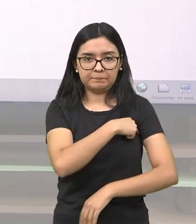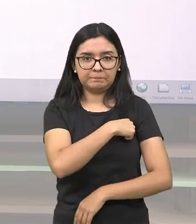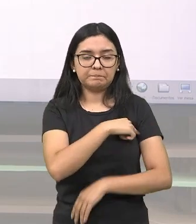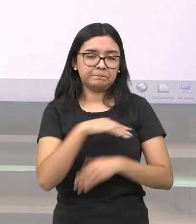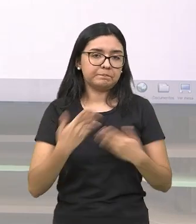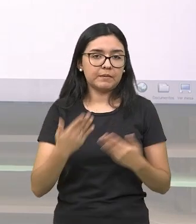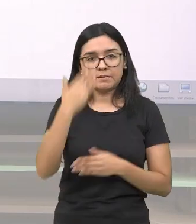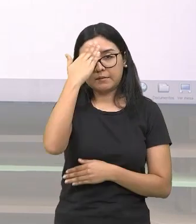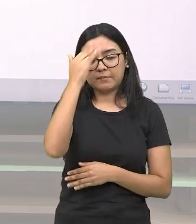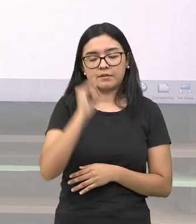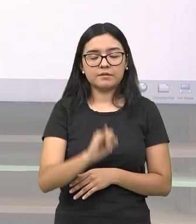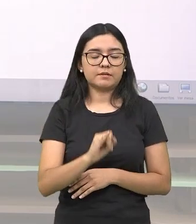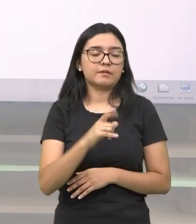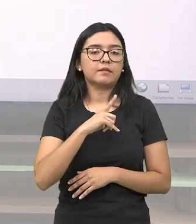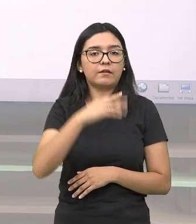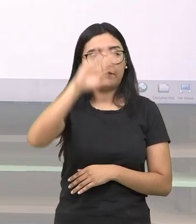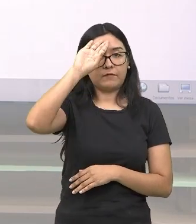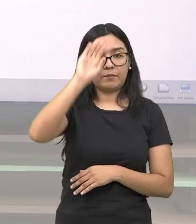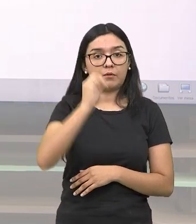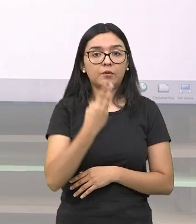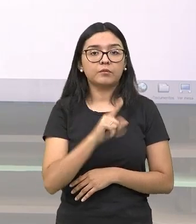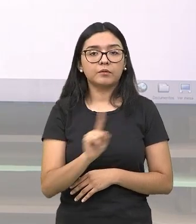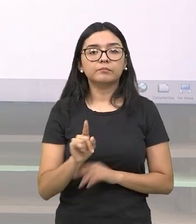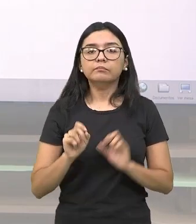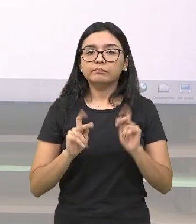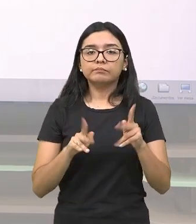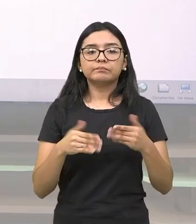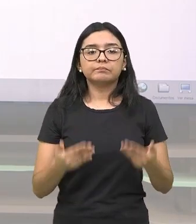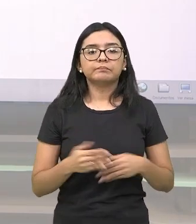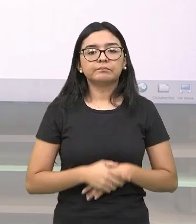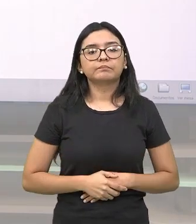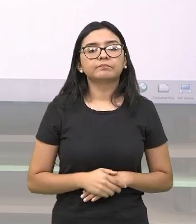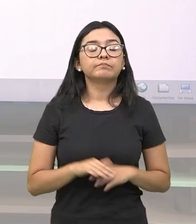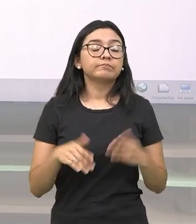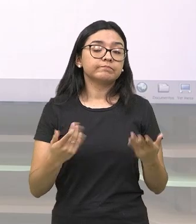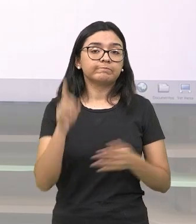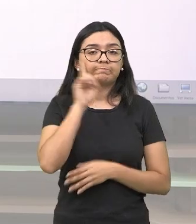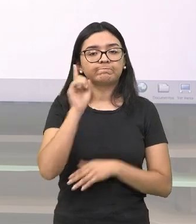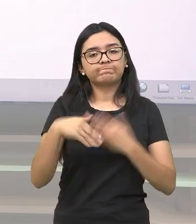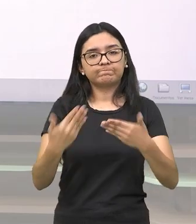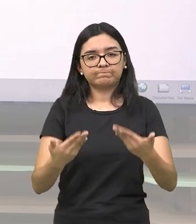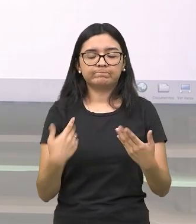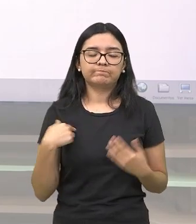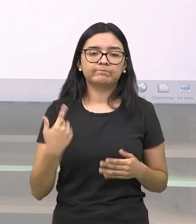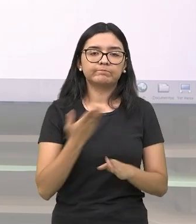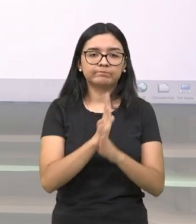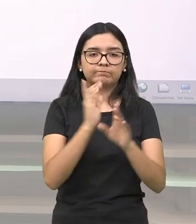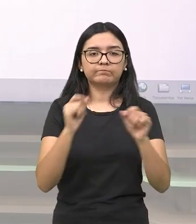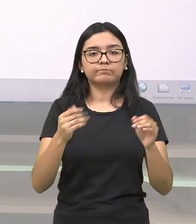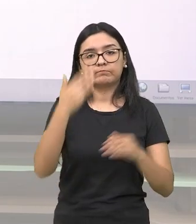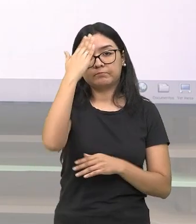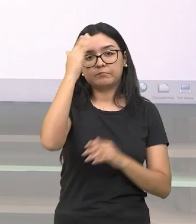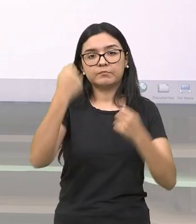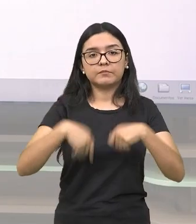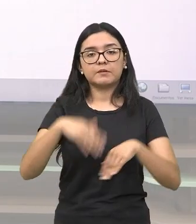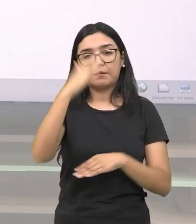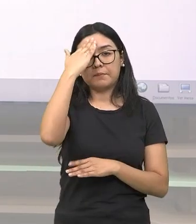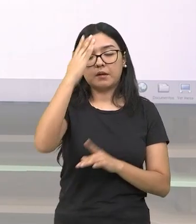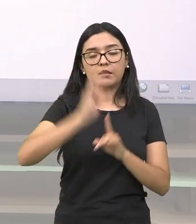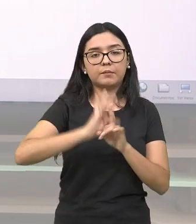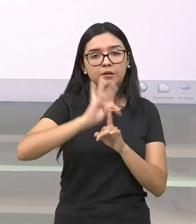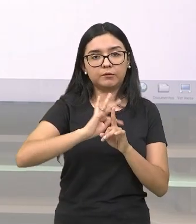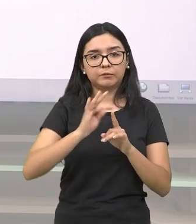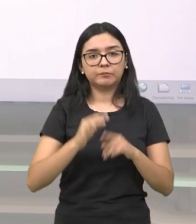corpo para saber se está com febre ou não. Quantas vezes na vida nós não passamos aí por essas situações de precisar fazer essa